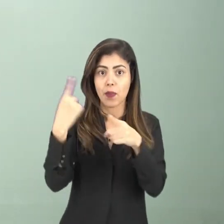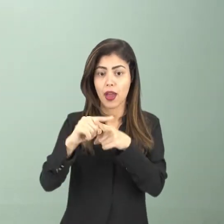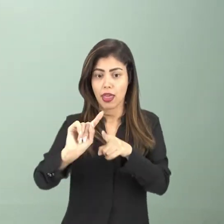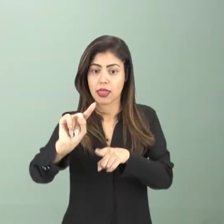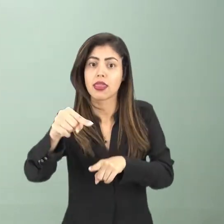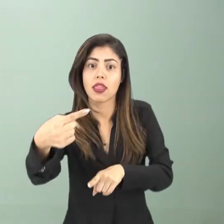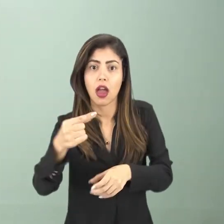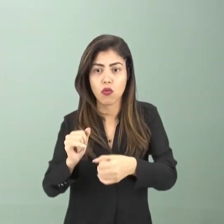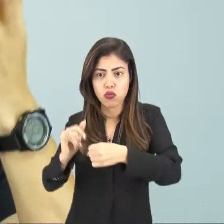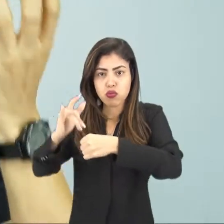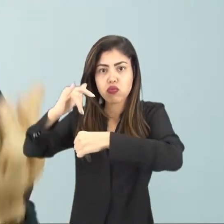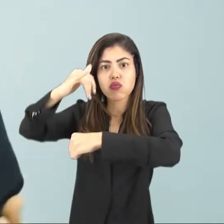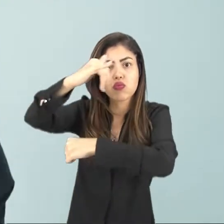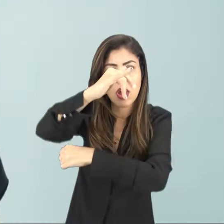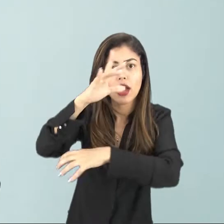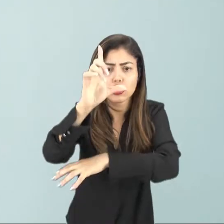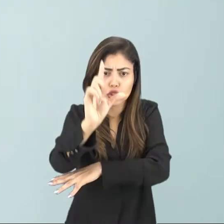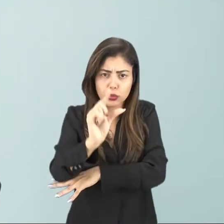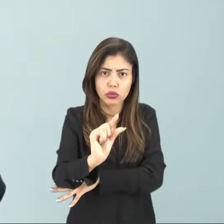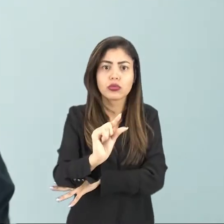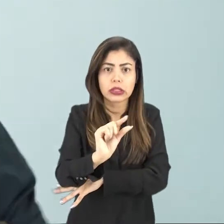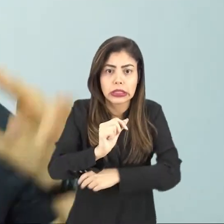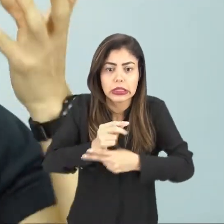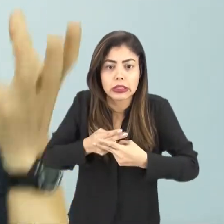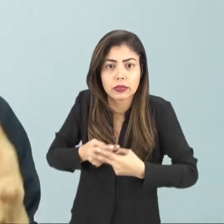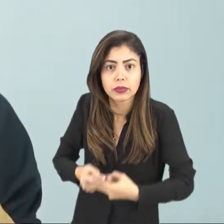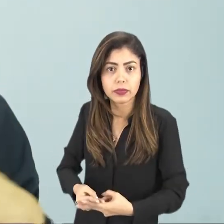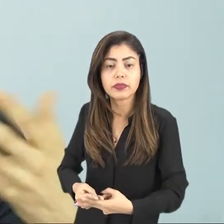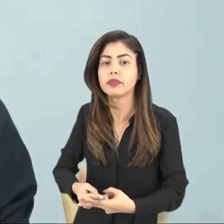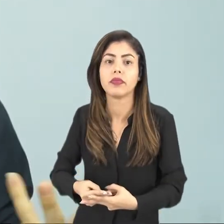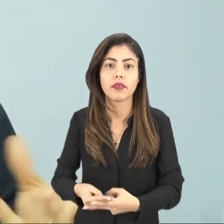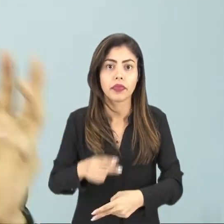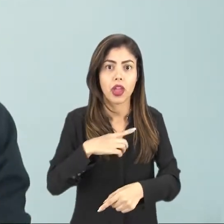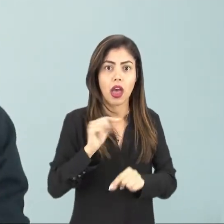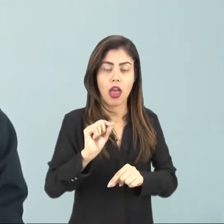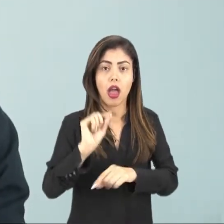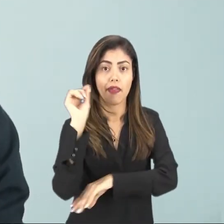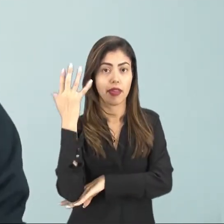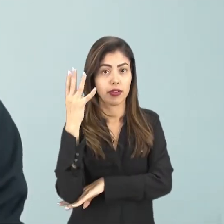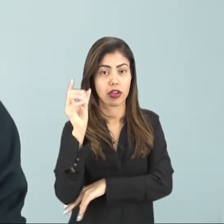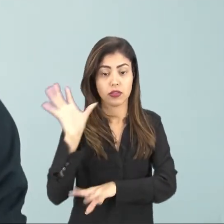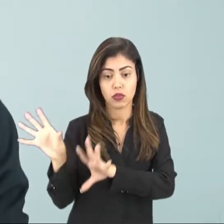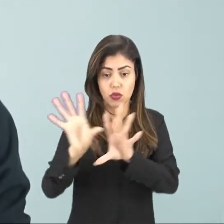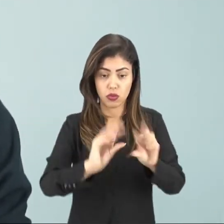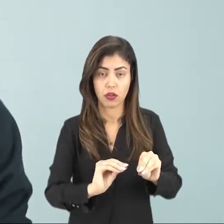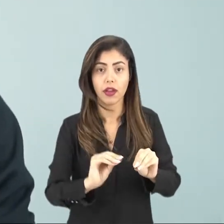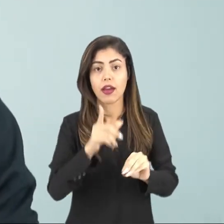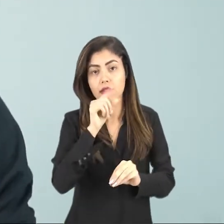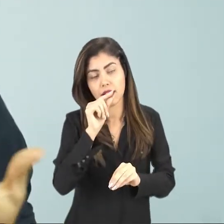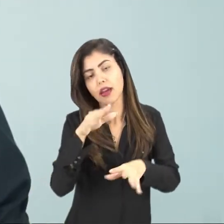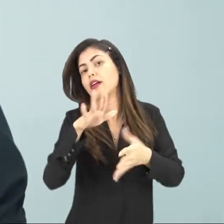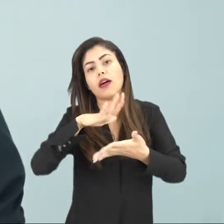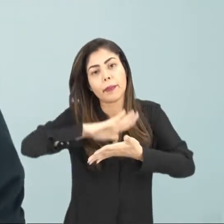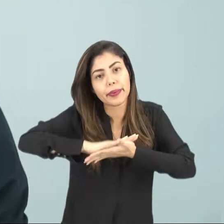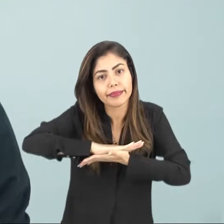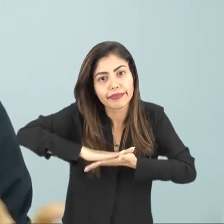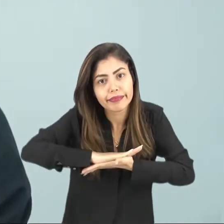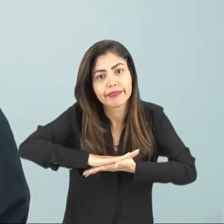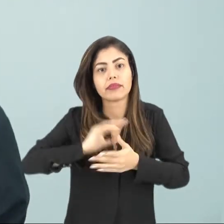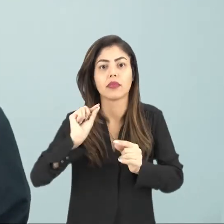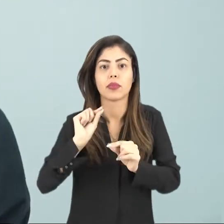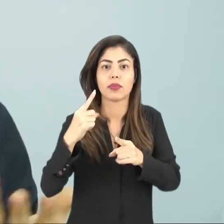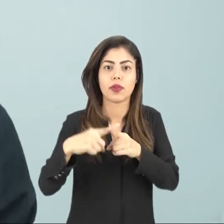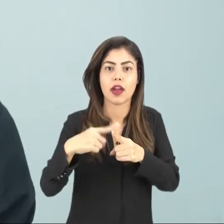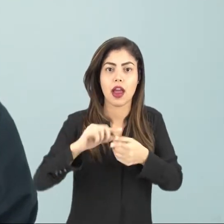o voo, elas precisam diminuir o seu peso. E aí a natureza, né, colocou aí nas aves esses ossos pneumáticos, porque